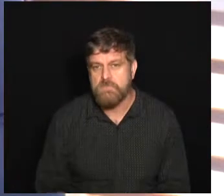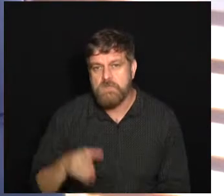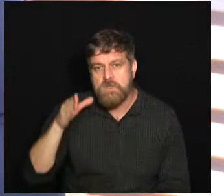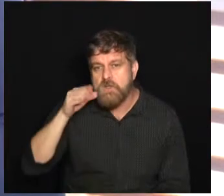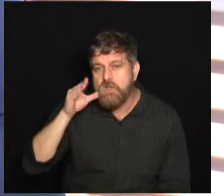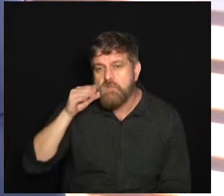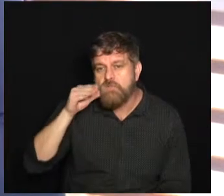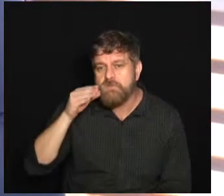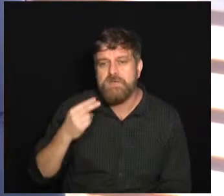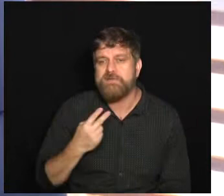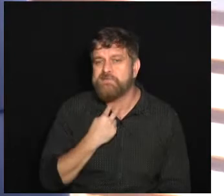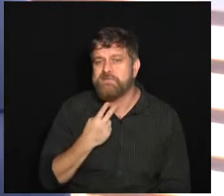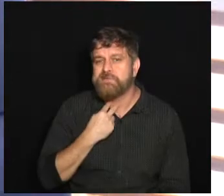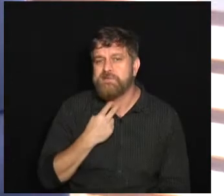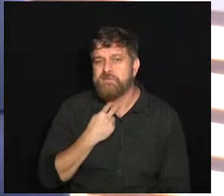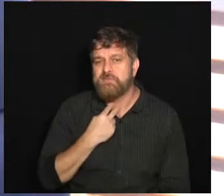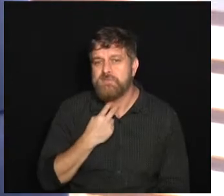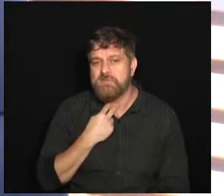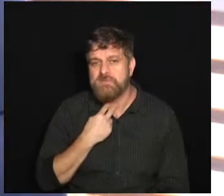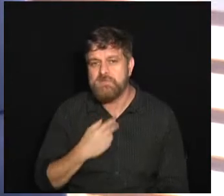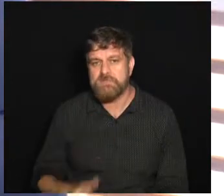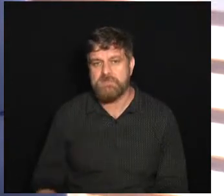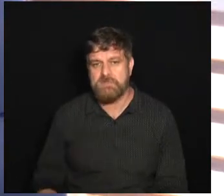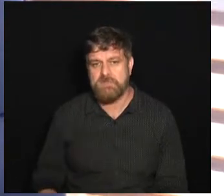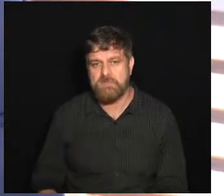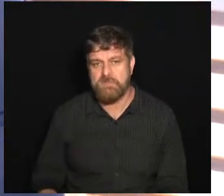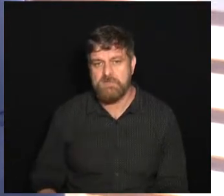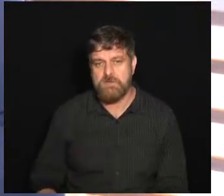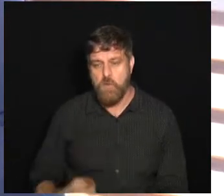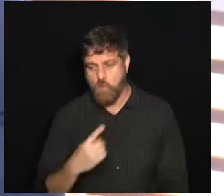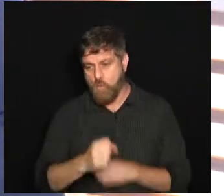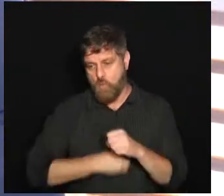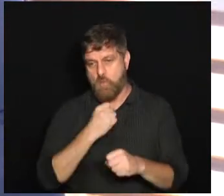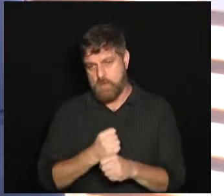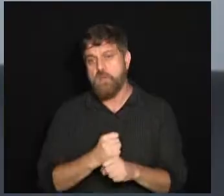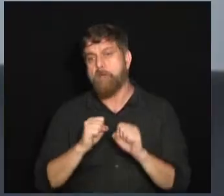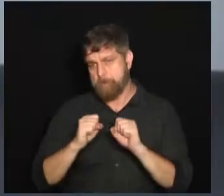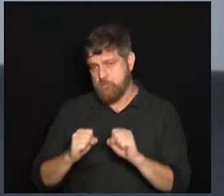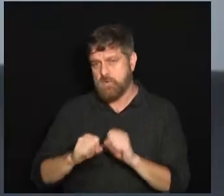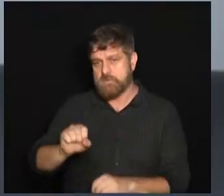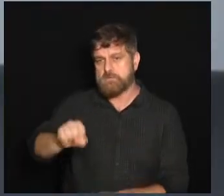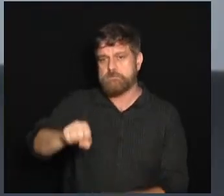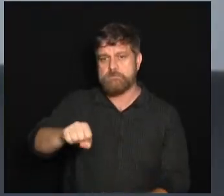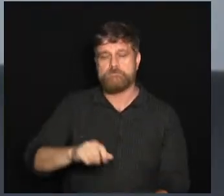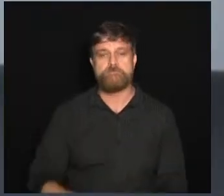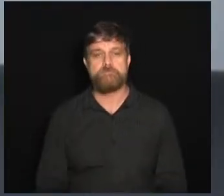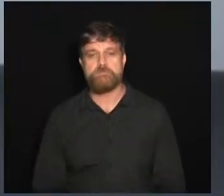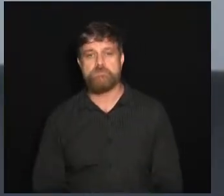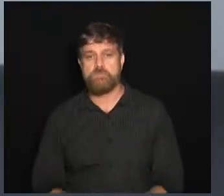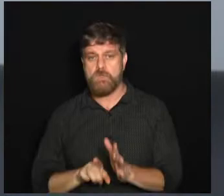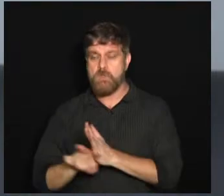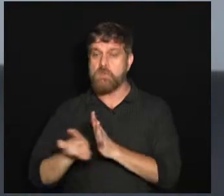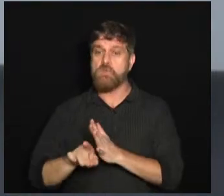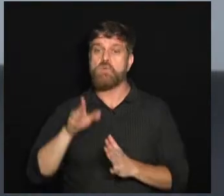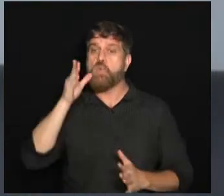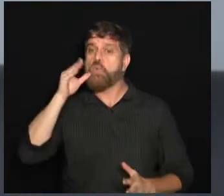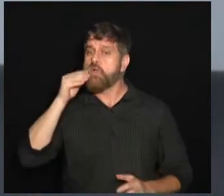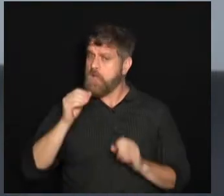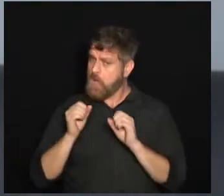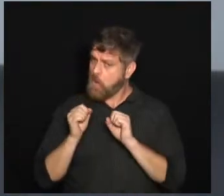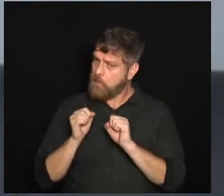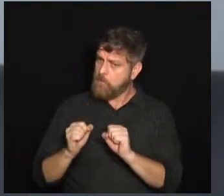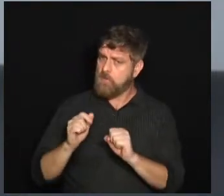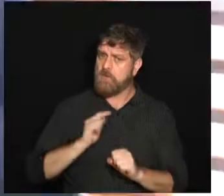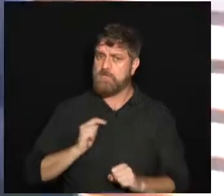completou ainda um ano? Mesmo na hipótese dele não ter completado um ano, seria possível. E ele pode deixar os funcionários